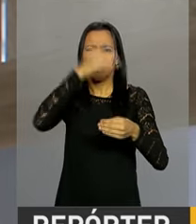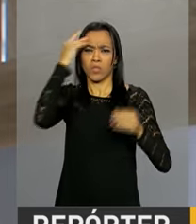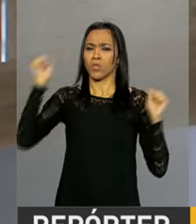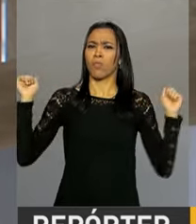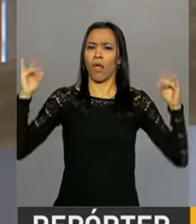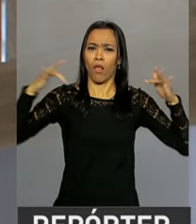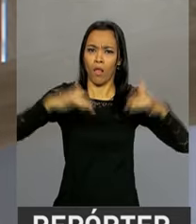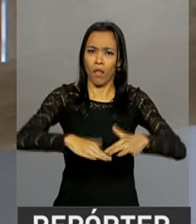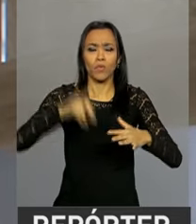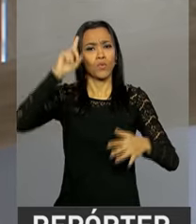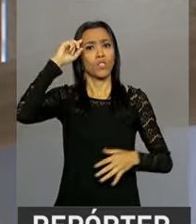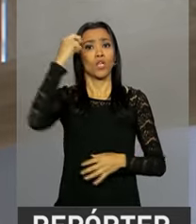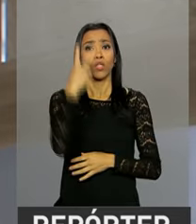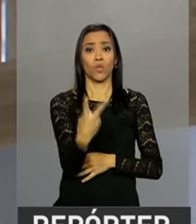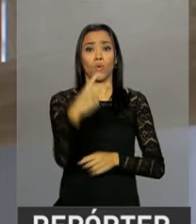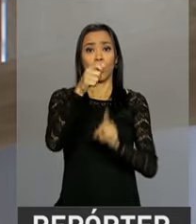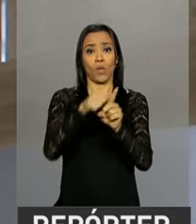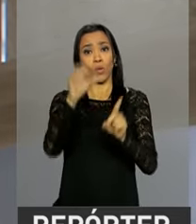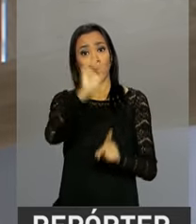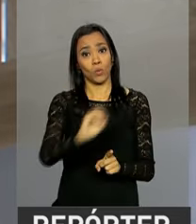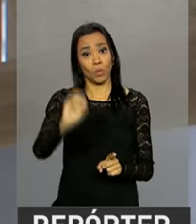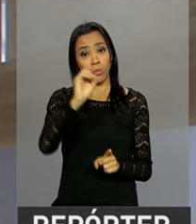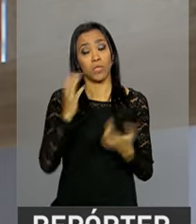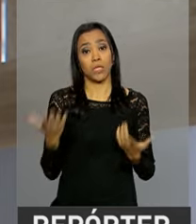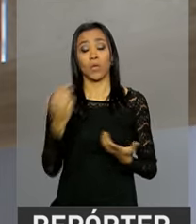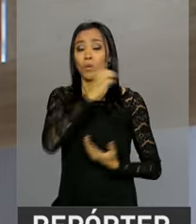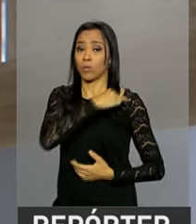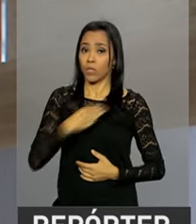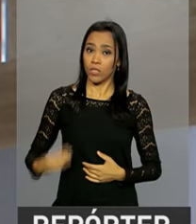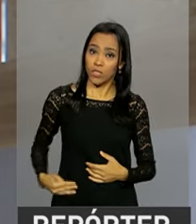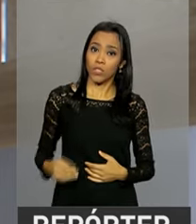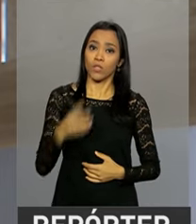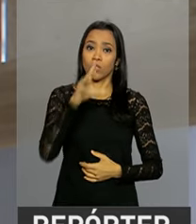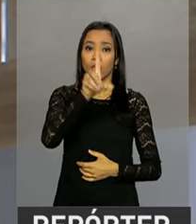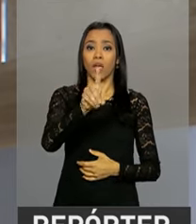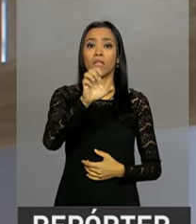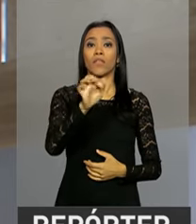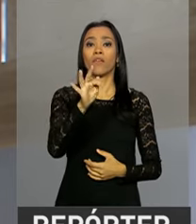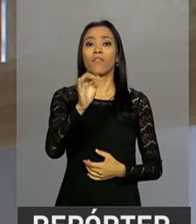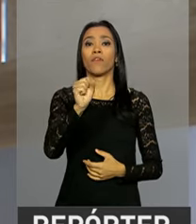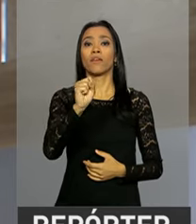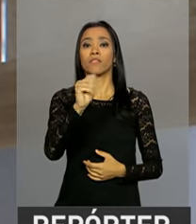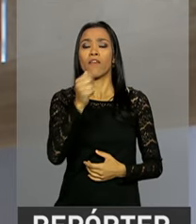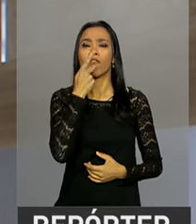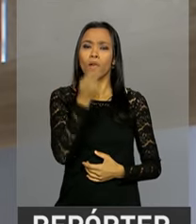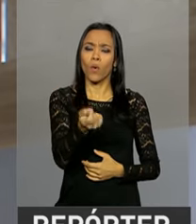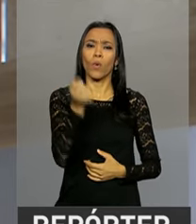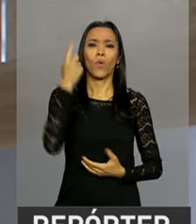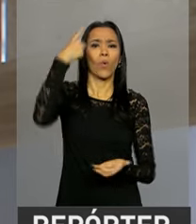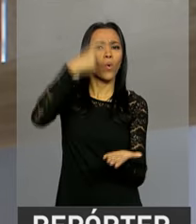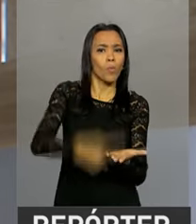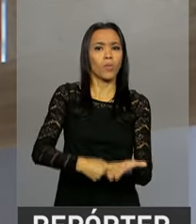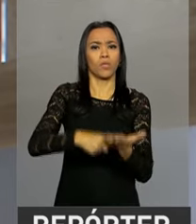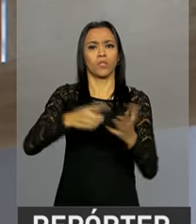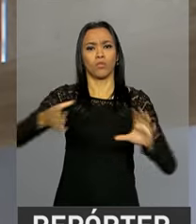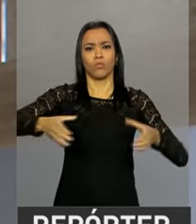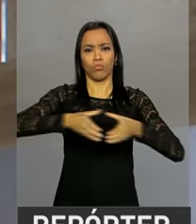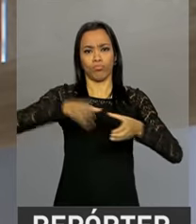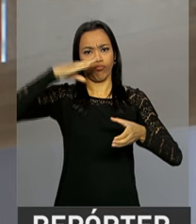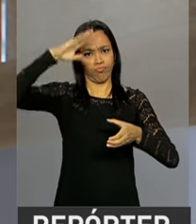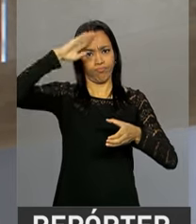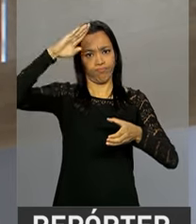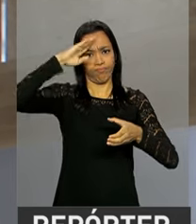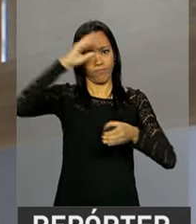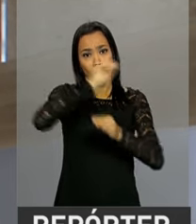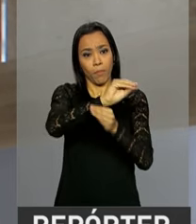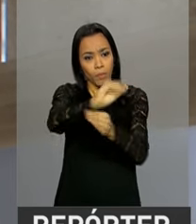domingo, 2 de outubro. O ministro da Defesa também falou sobre o papel das Forças Armadas na eleição. Segundo Raul Jungmann, o